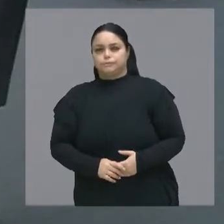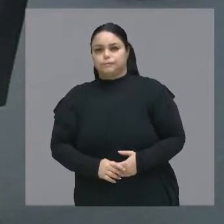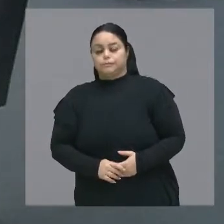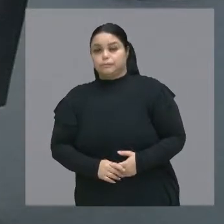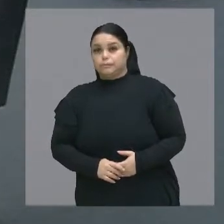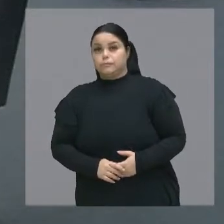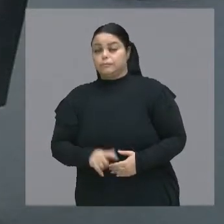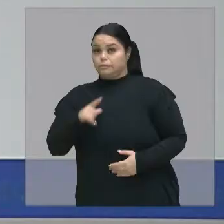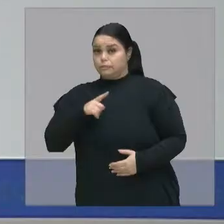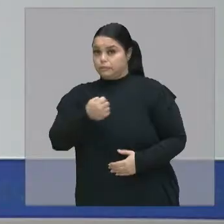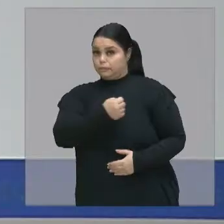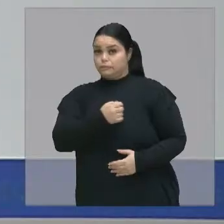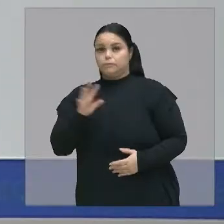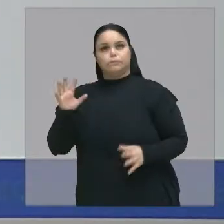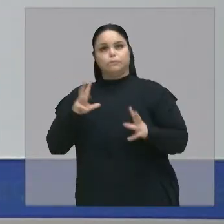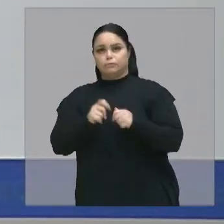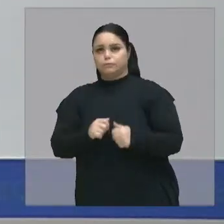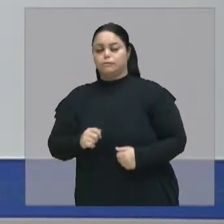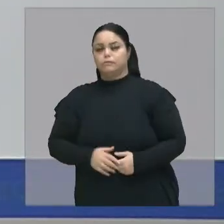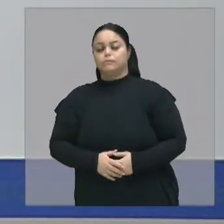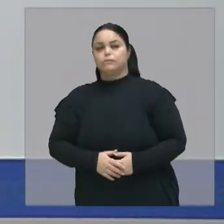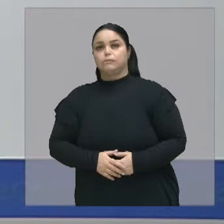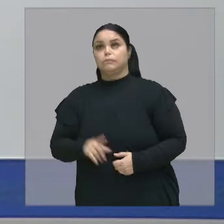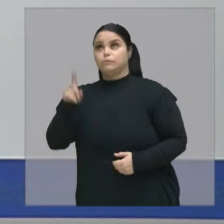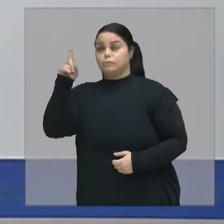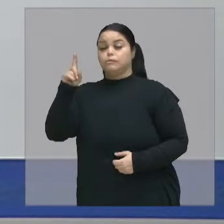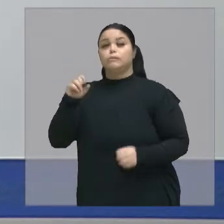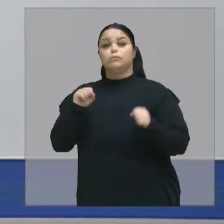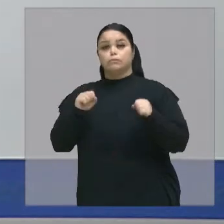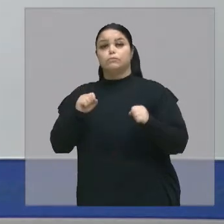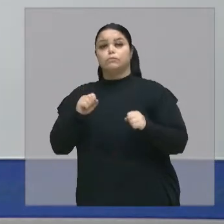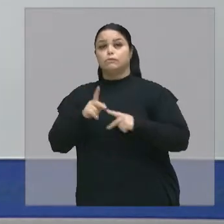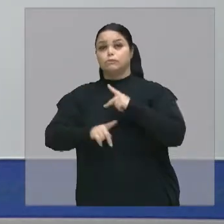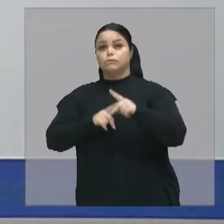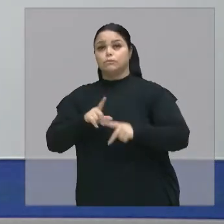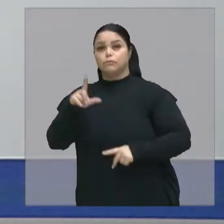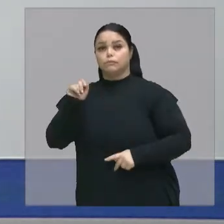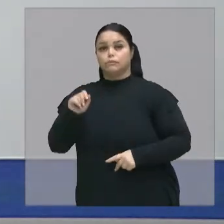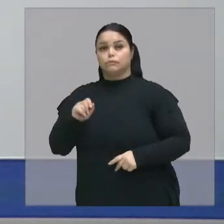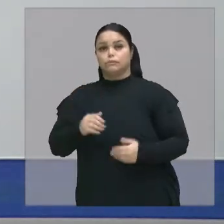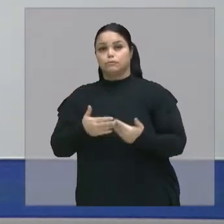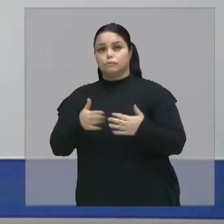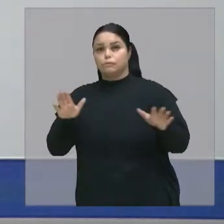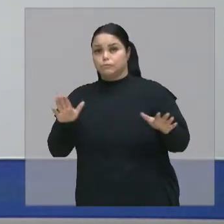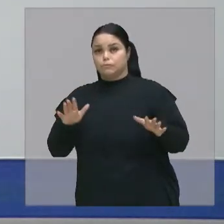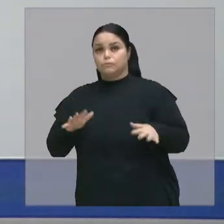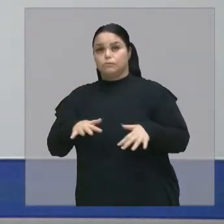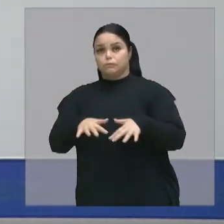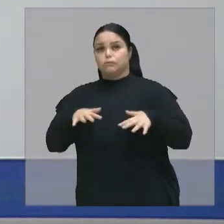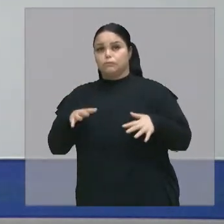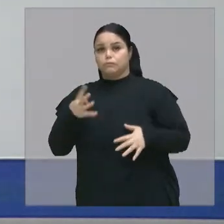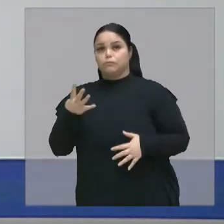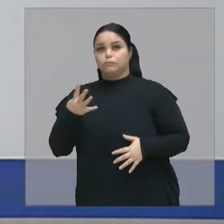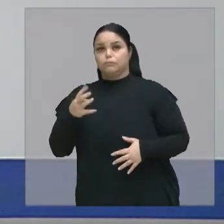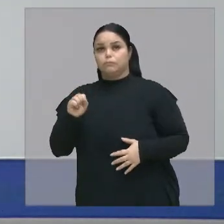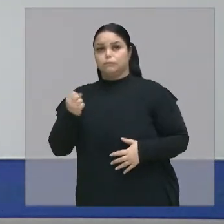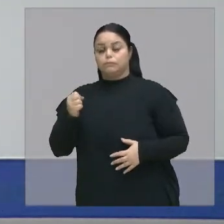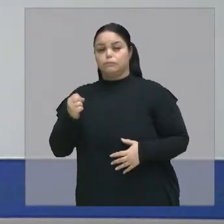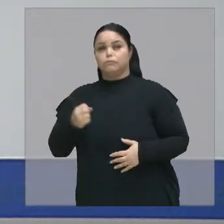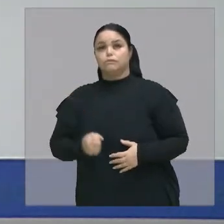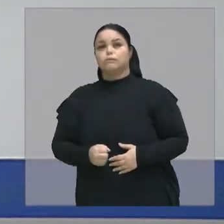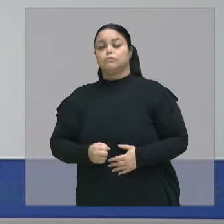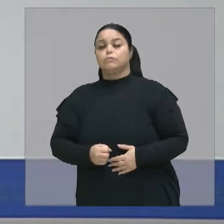Havendo número legal e sobre a proteção de Deus, e lembrando que todo poder emana do povo, declaro aberta a 48ª sessão